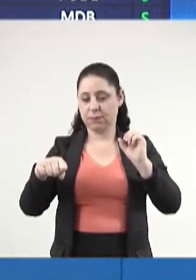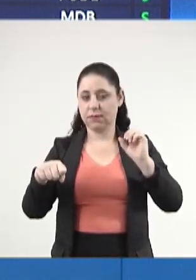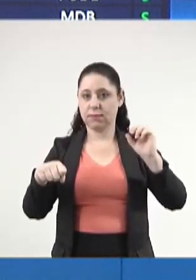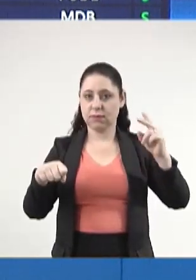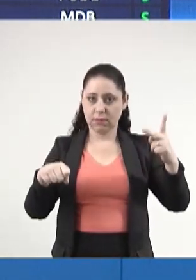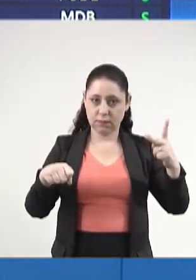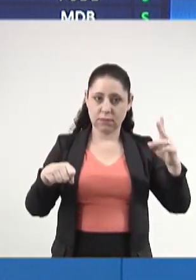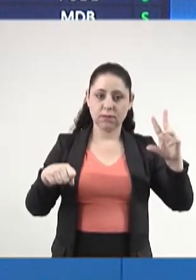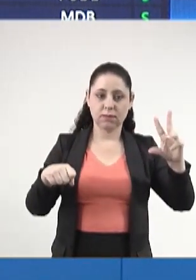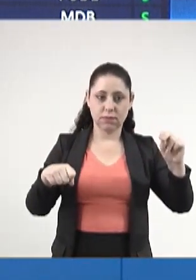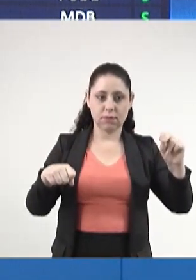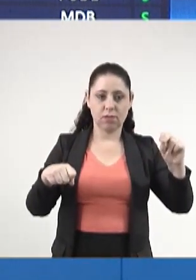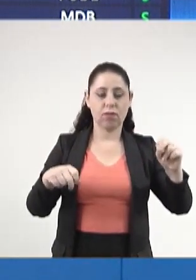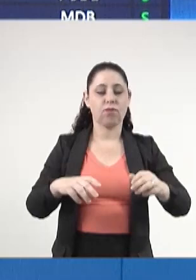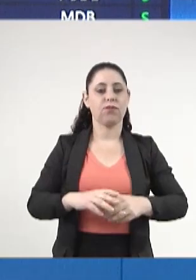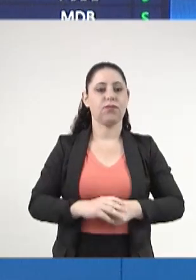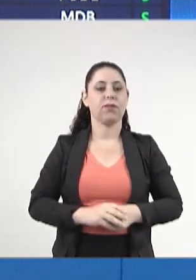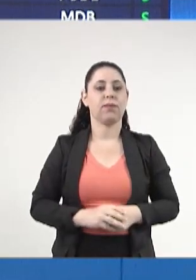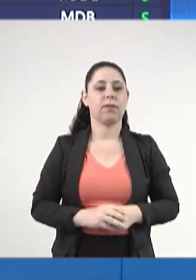votos contrários.